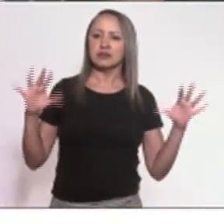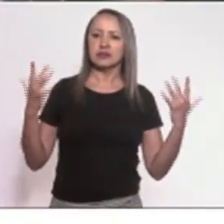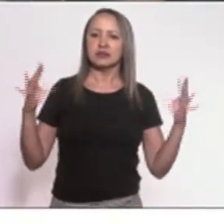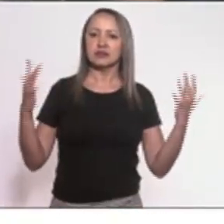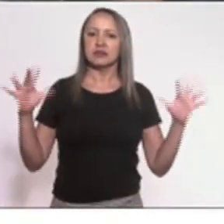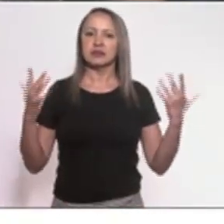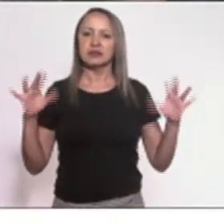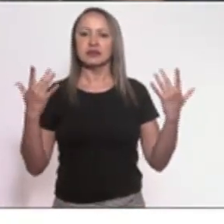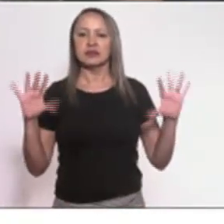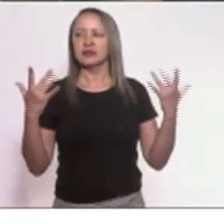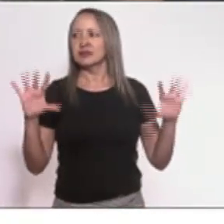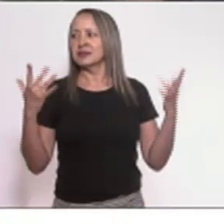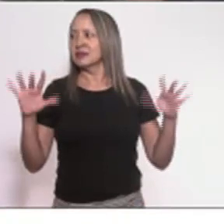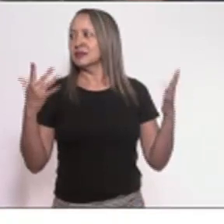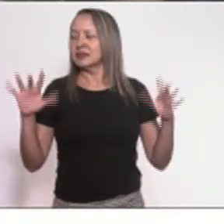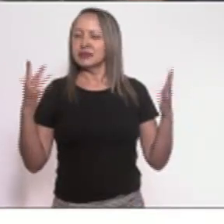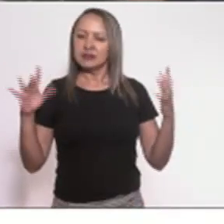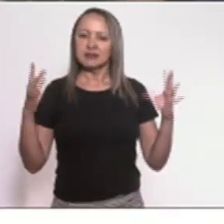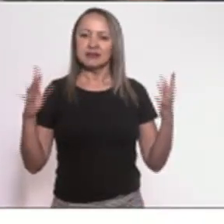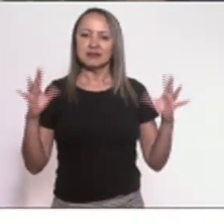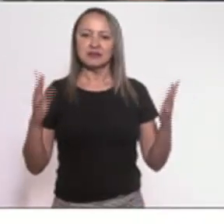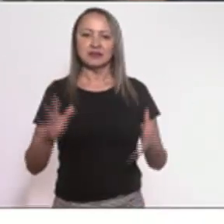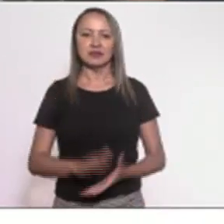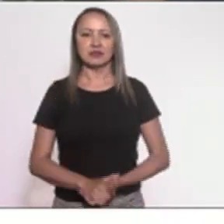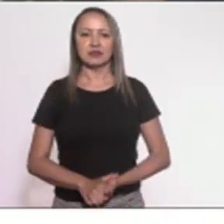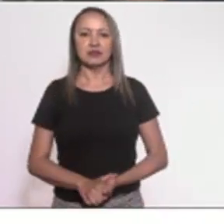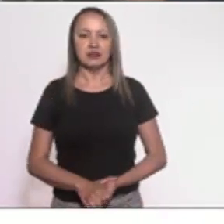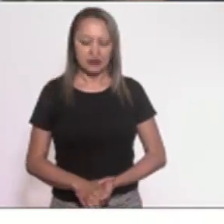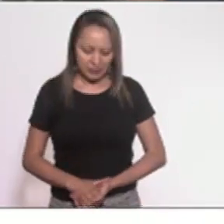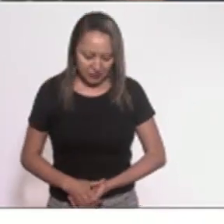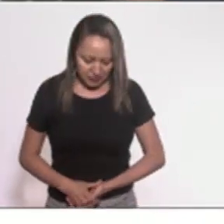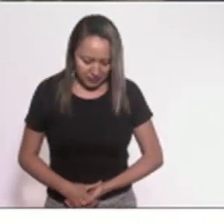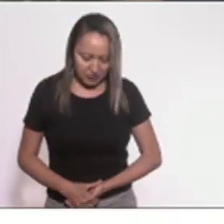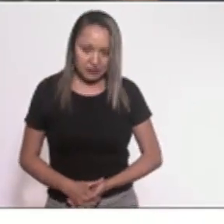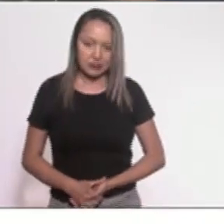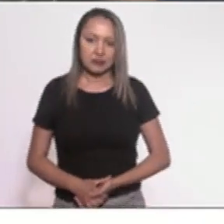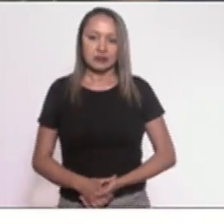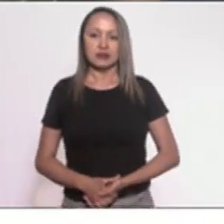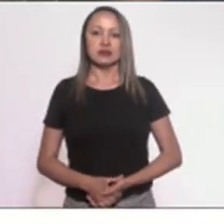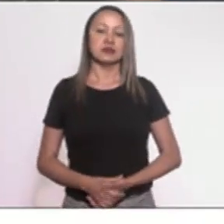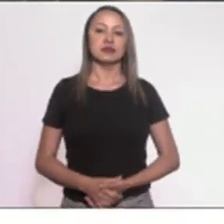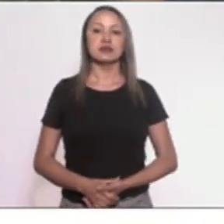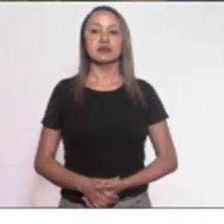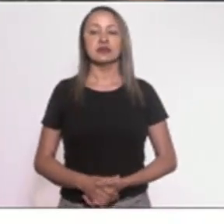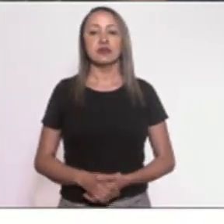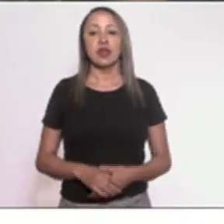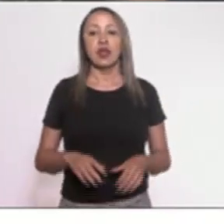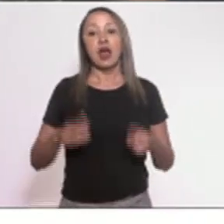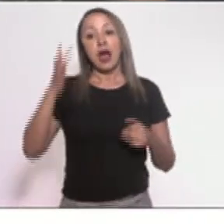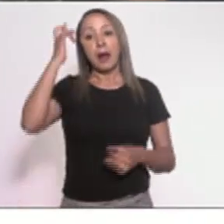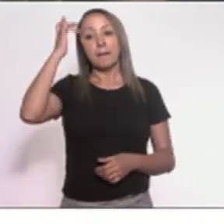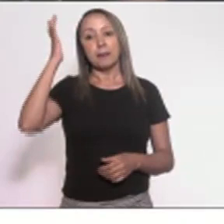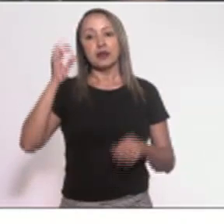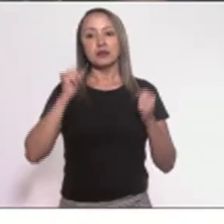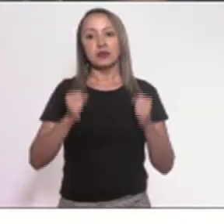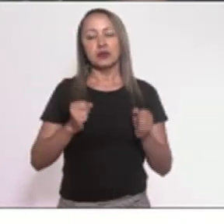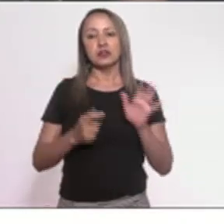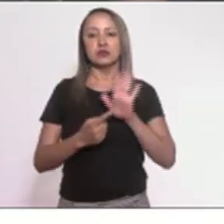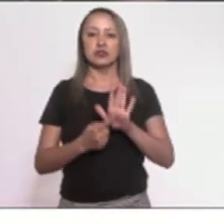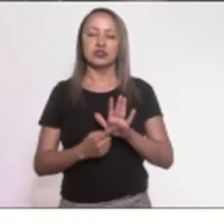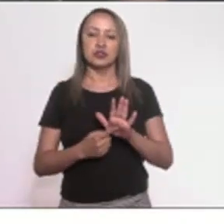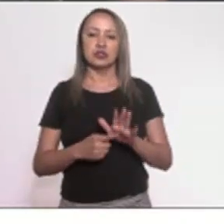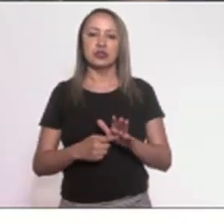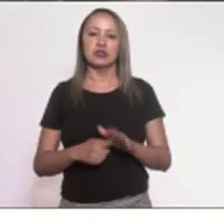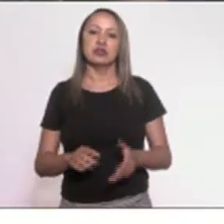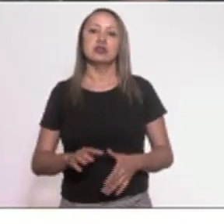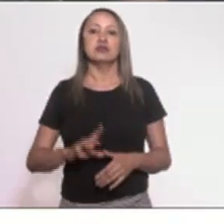Vou repetir o que eu disse. Saída é acolher questão de ordem. Uma urgência. A gente publica amanhã, defere a urgência na segunda e volta